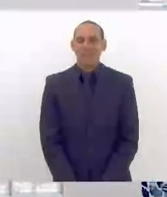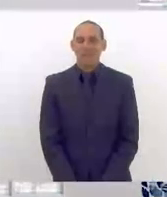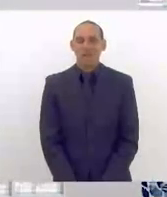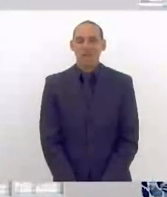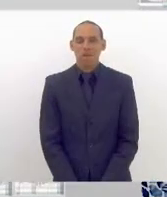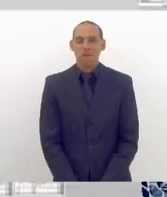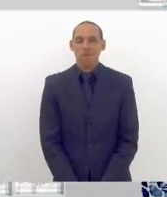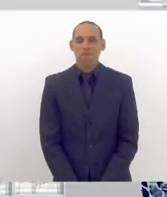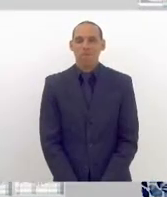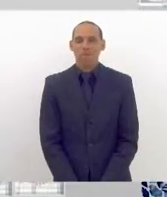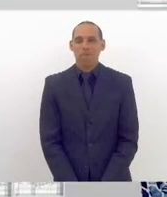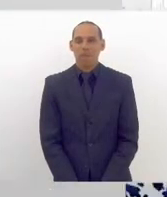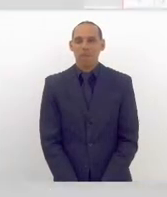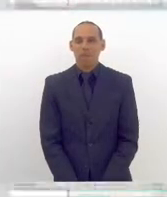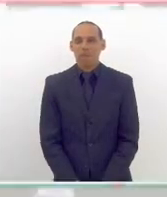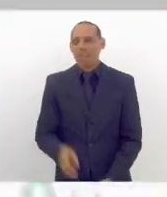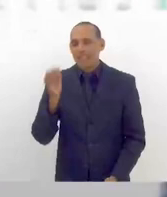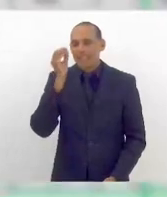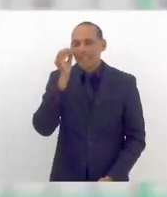tenta